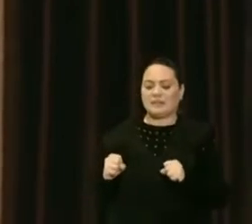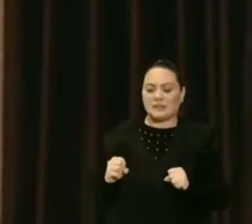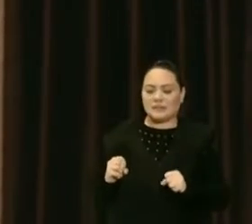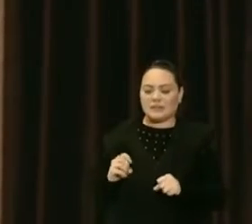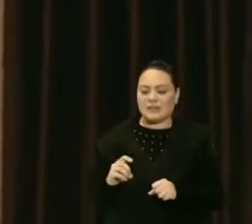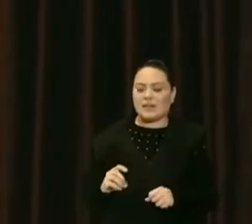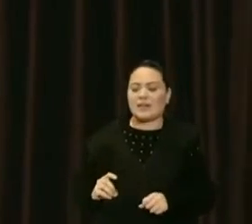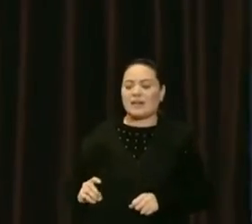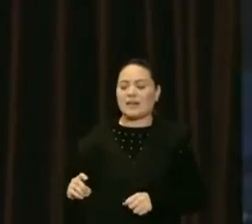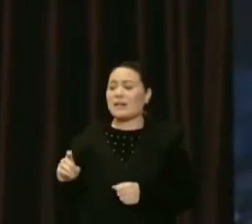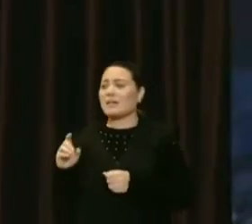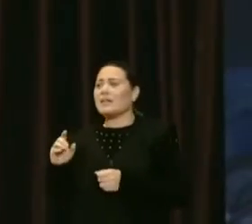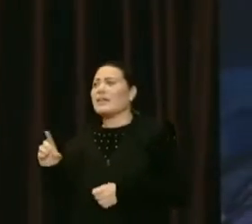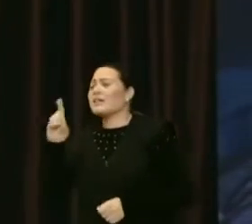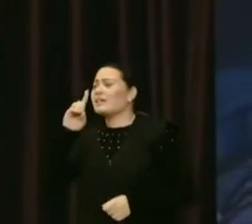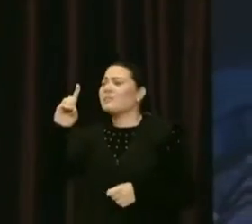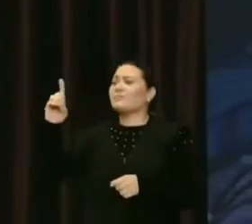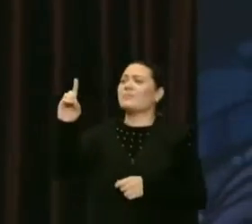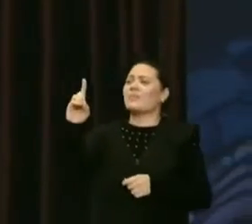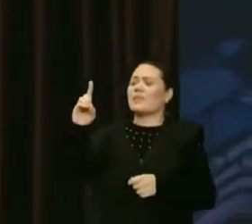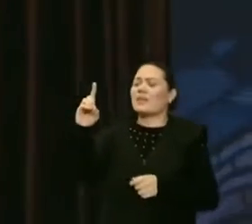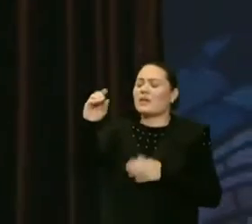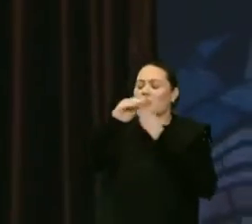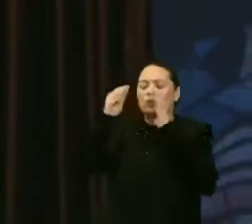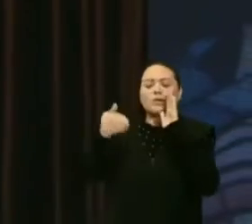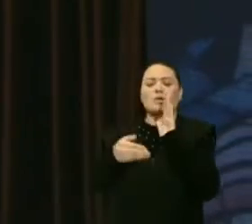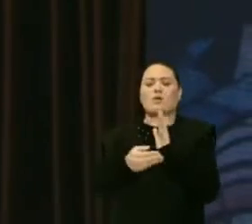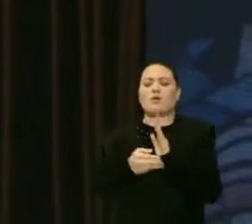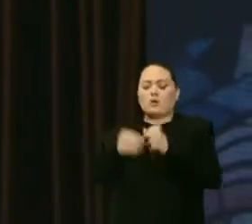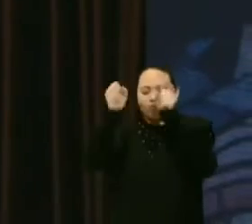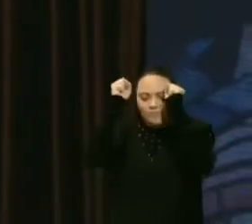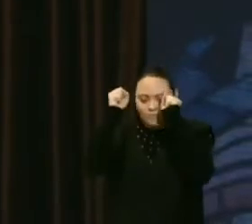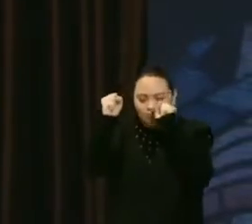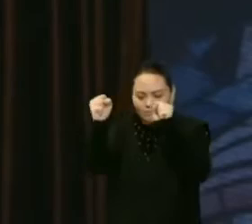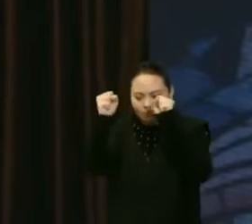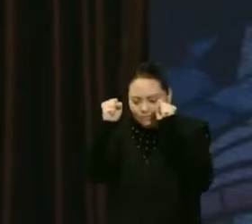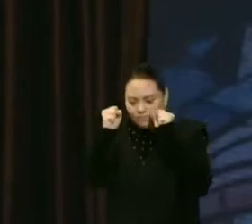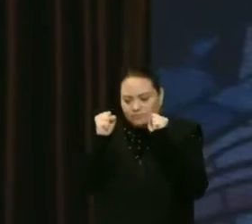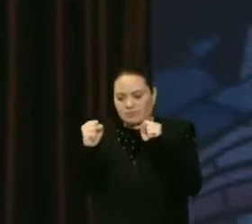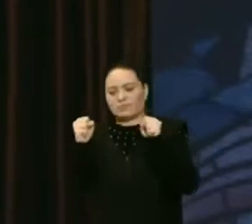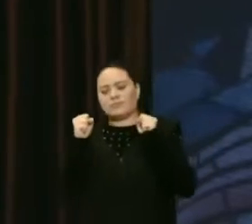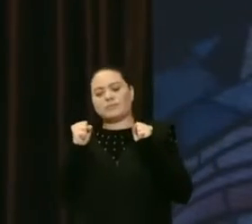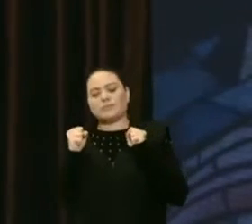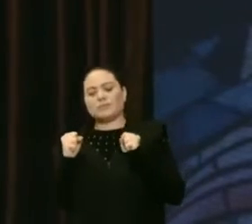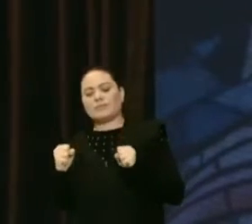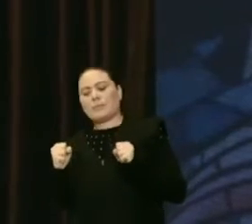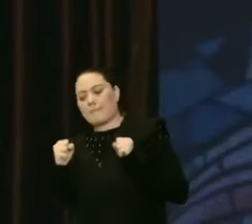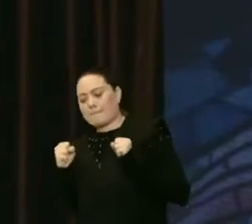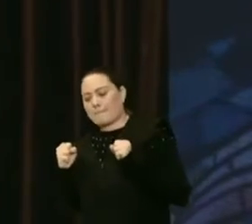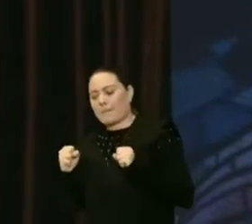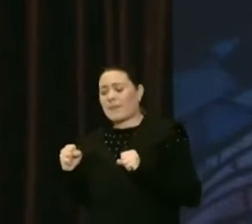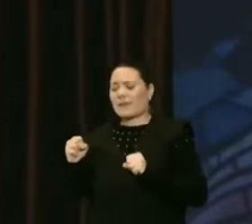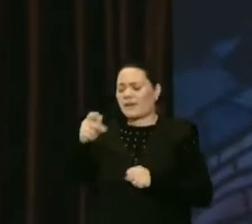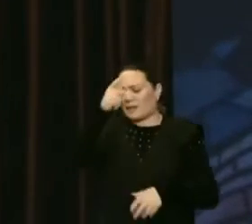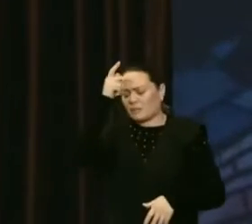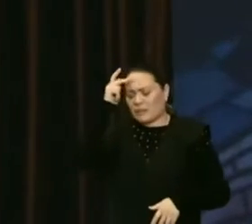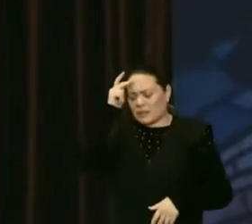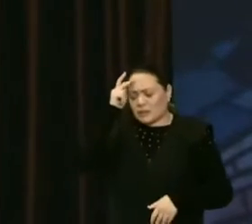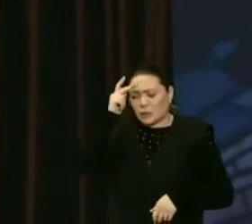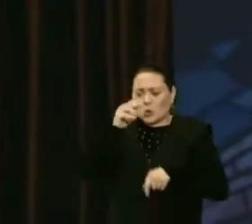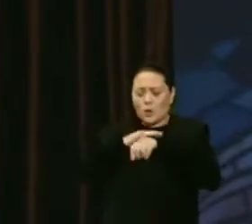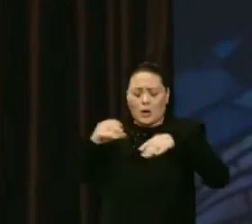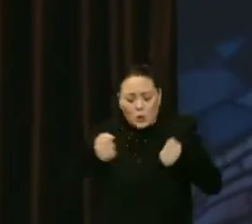ser fortalecida agora. Comece a declarar. Pessoas serão curadas hoje neste lugar. Pessoas vão